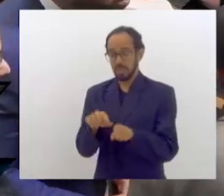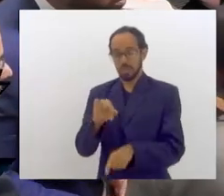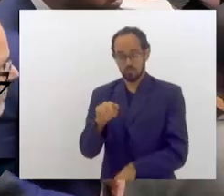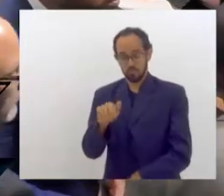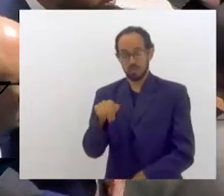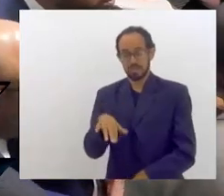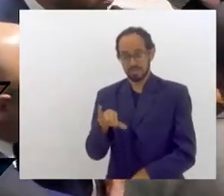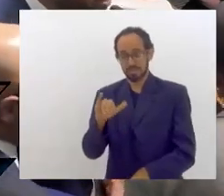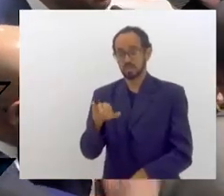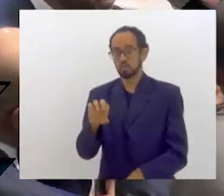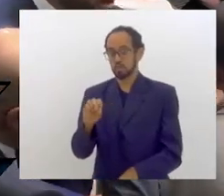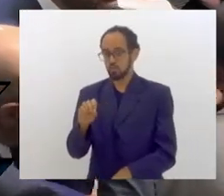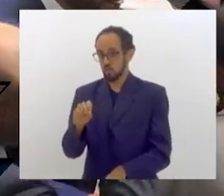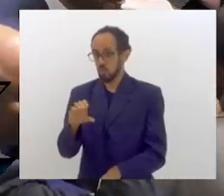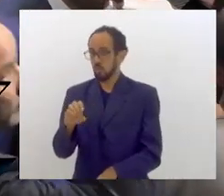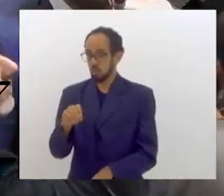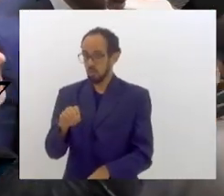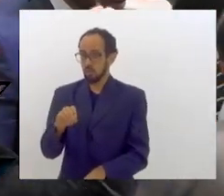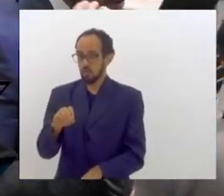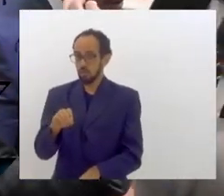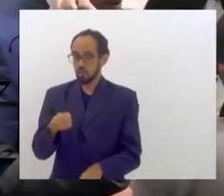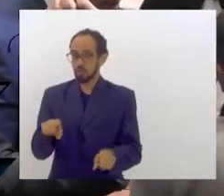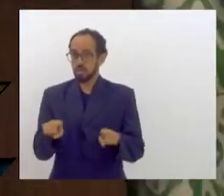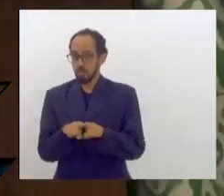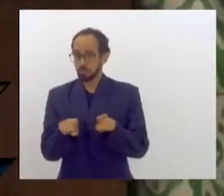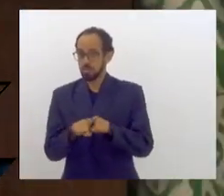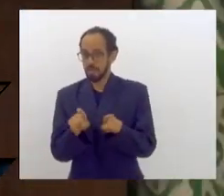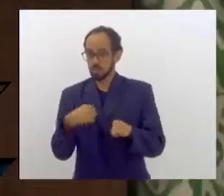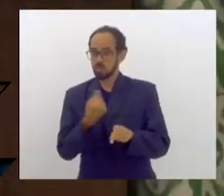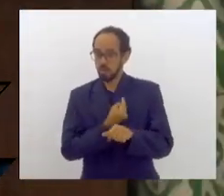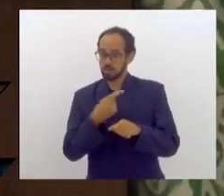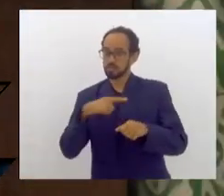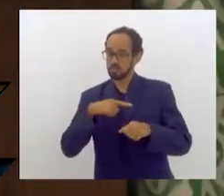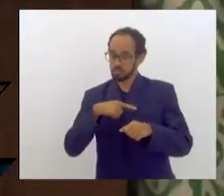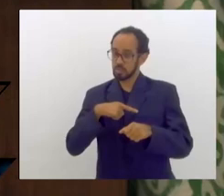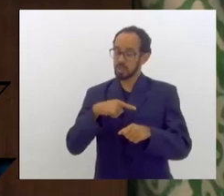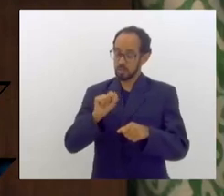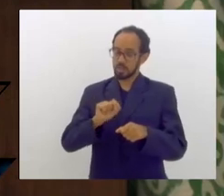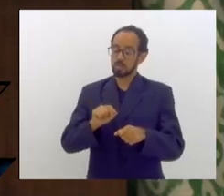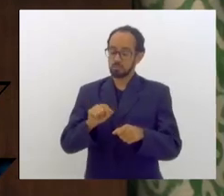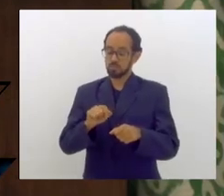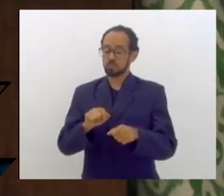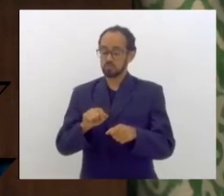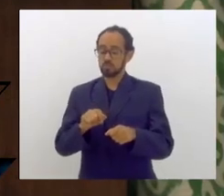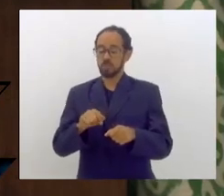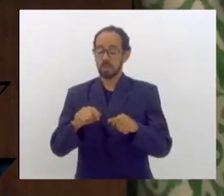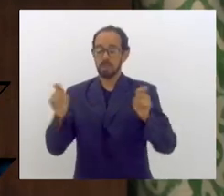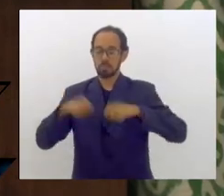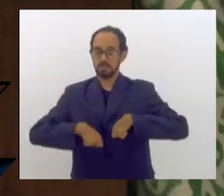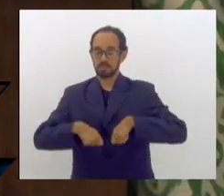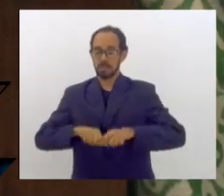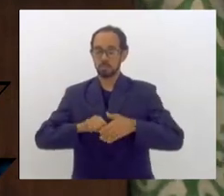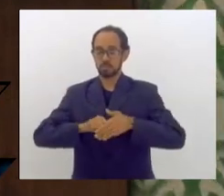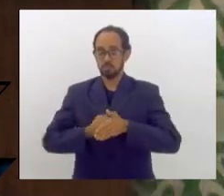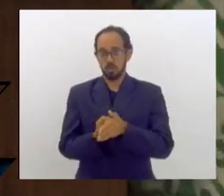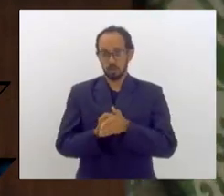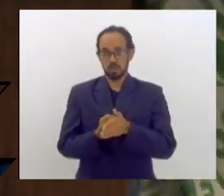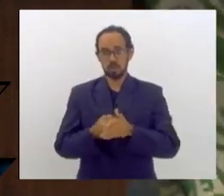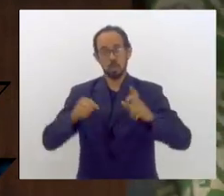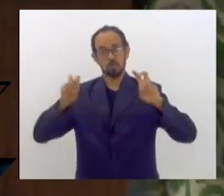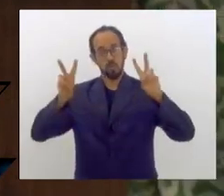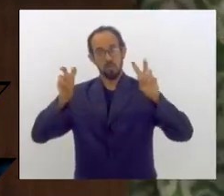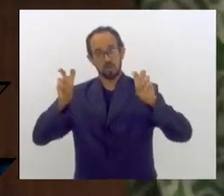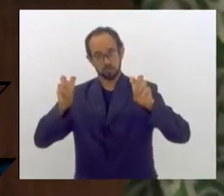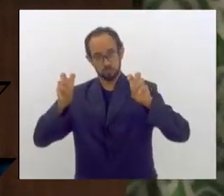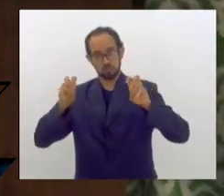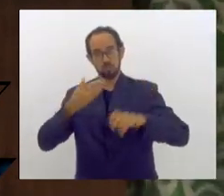temos, obviamente, condições de obstruir a pauta, sim, quando desejarmos e quando for a pauta do governo. Então,